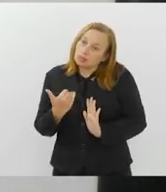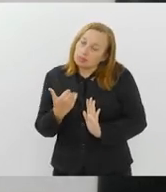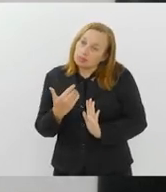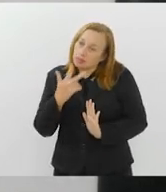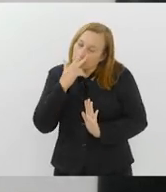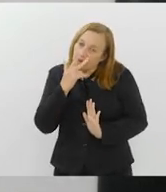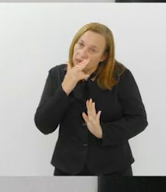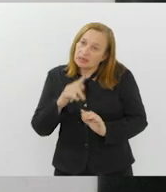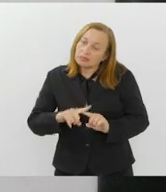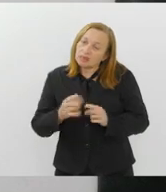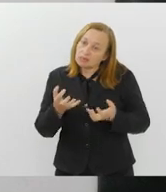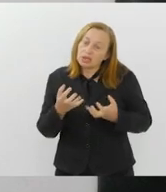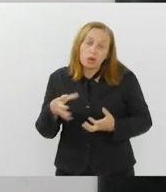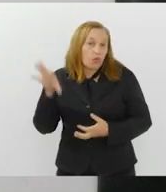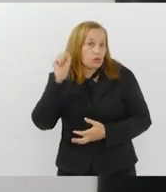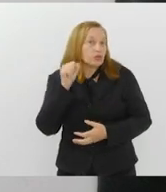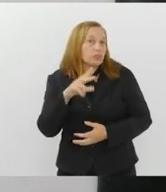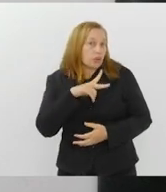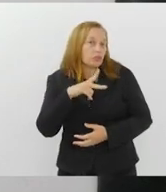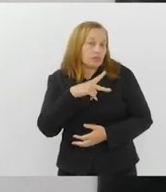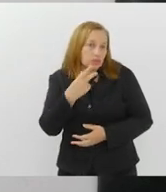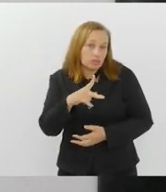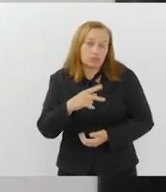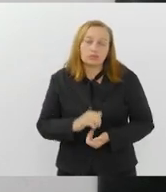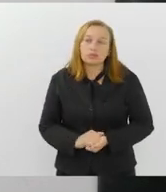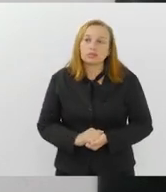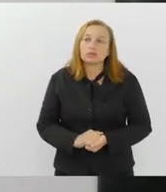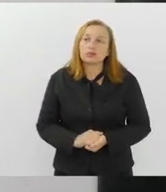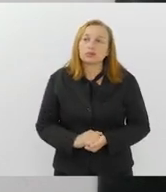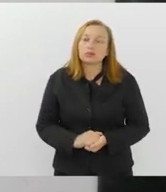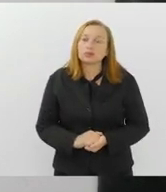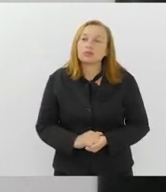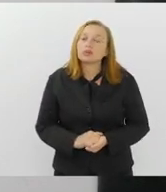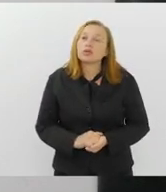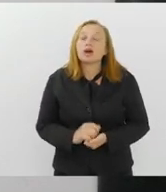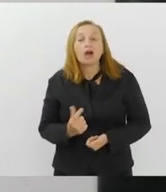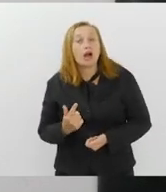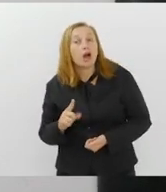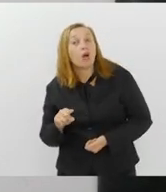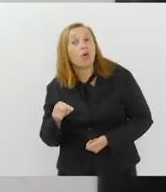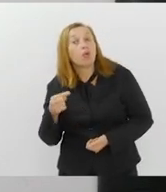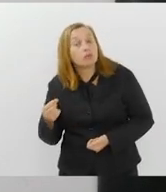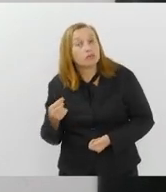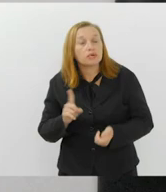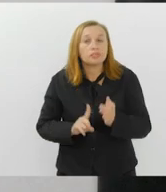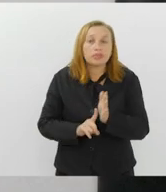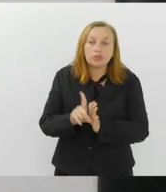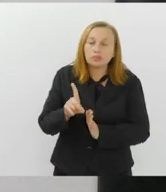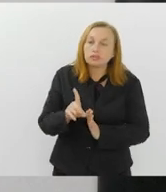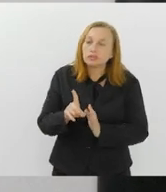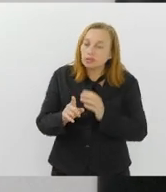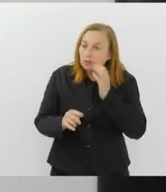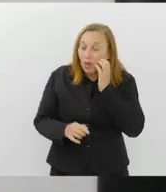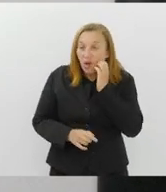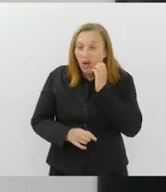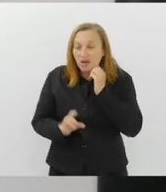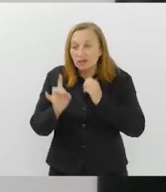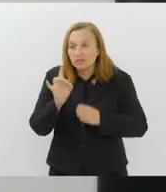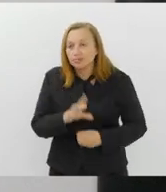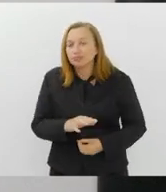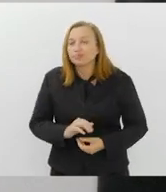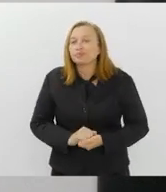confirmar isso, queria ouvir do senhor. A outra pergunta, e a